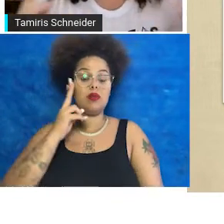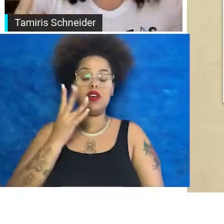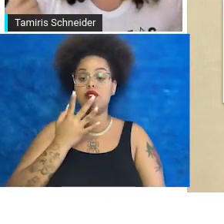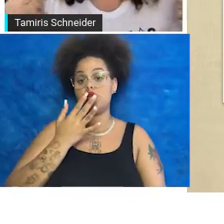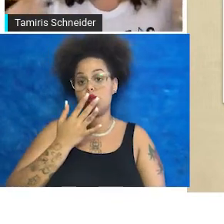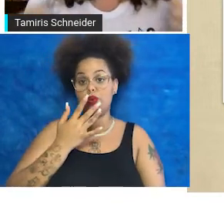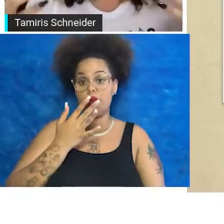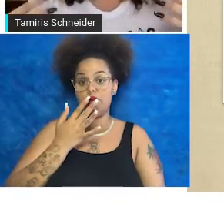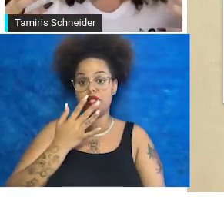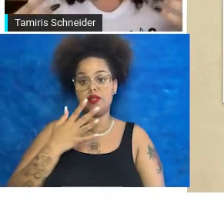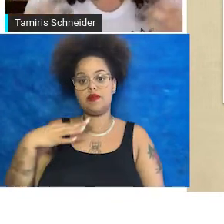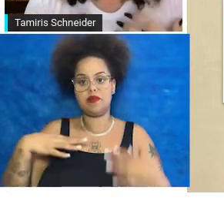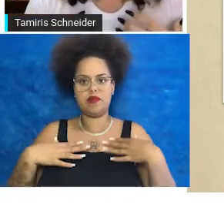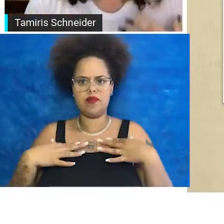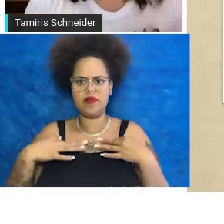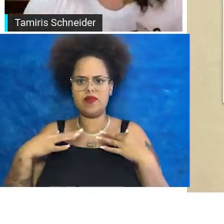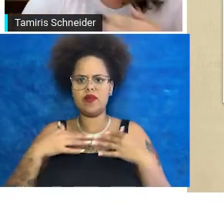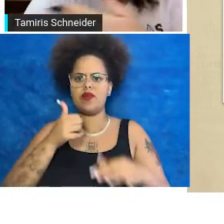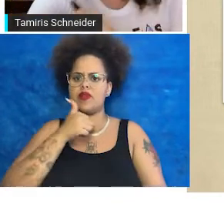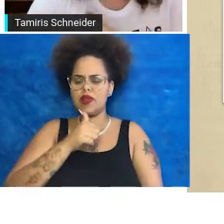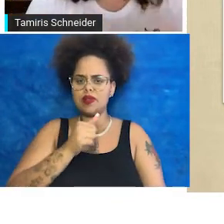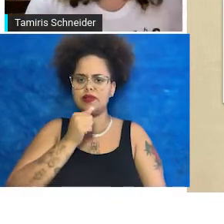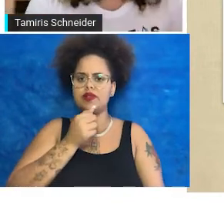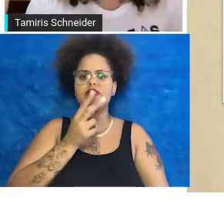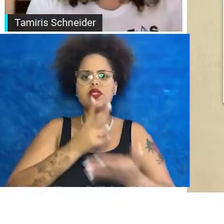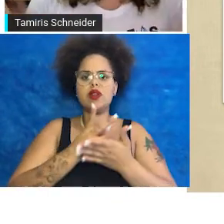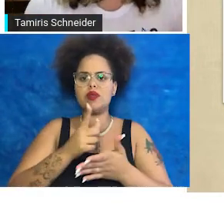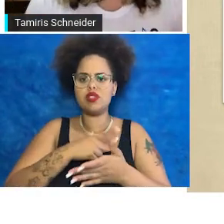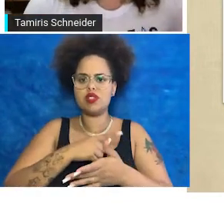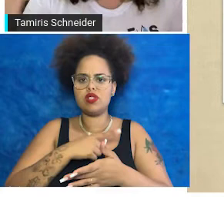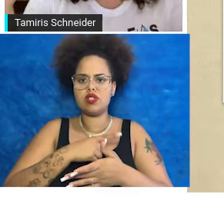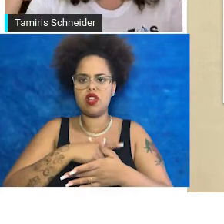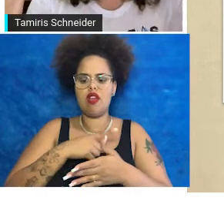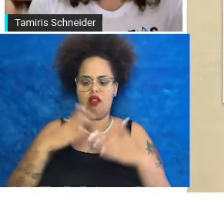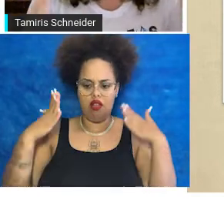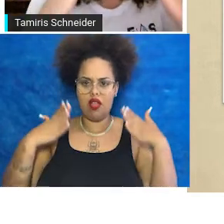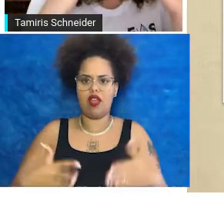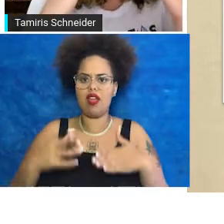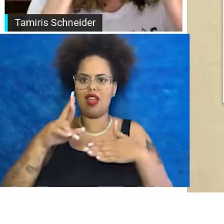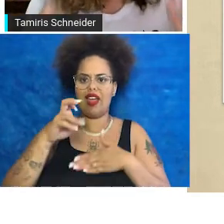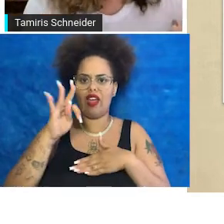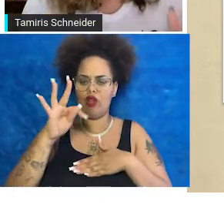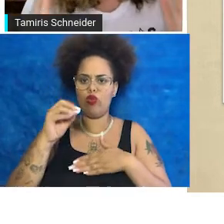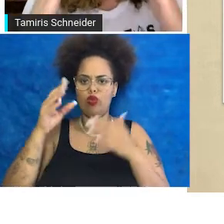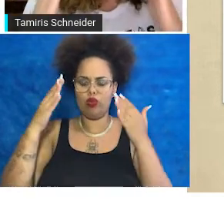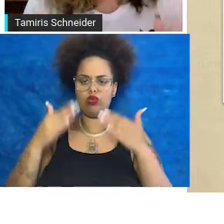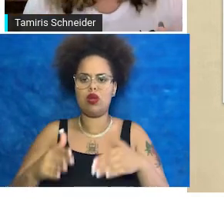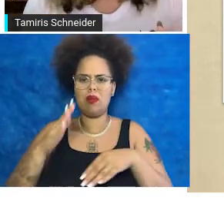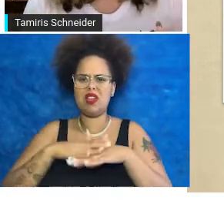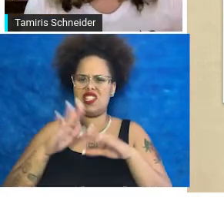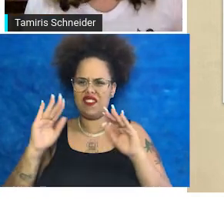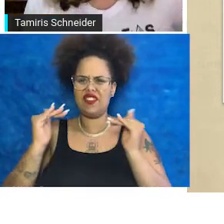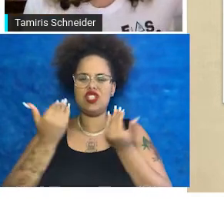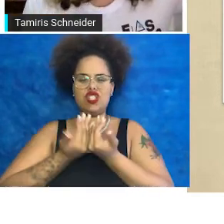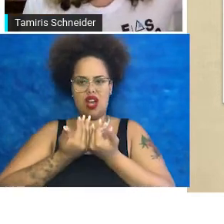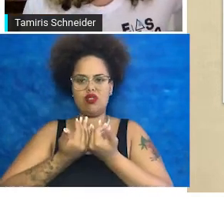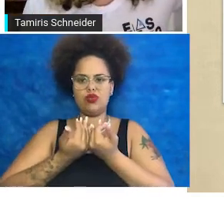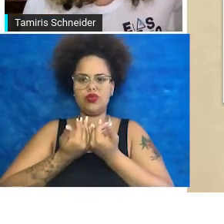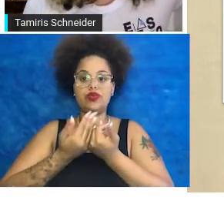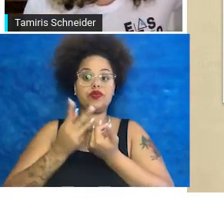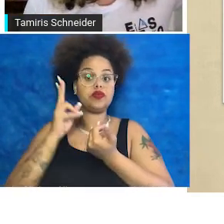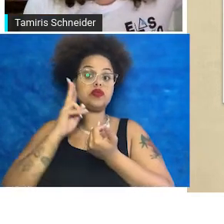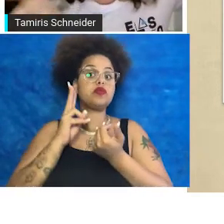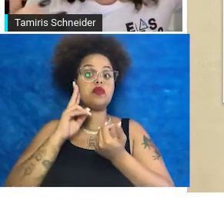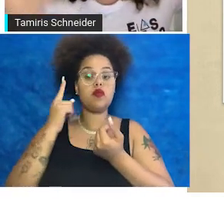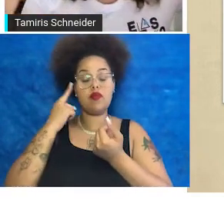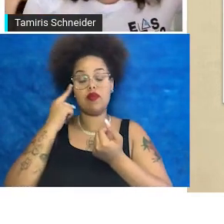cores, a roupa da mãe sempre tinha um corte mais reto, né? Mais fechado, assim, para lembrar